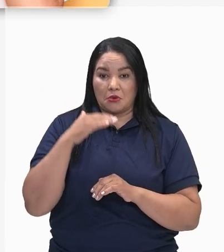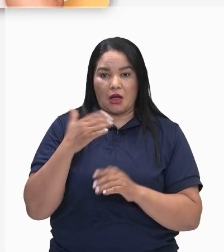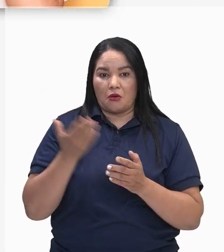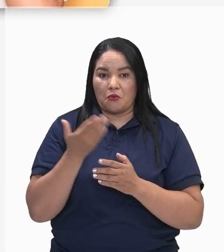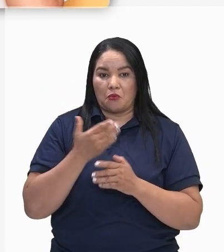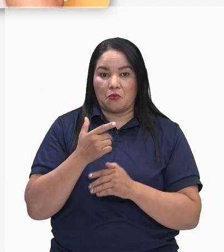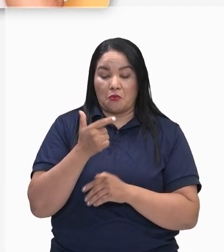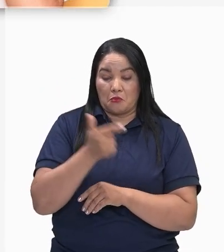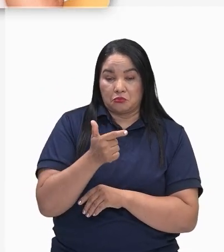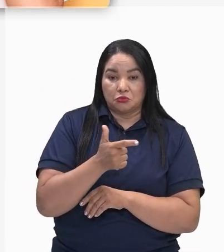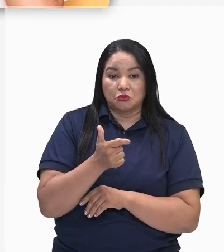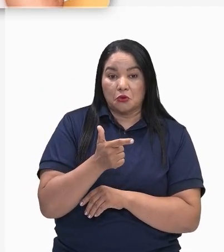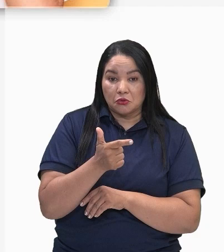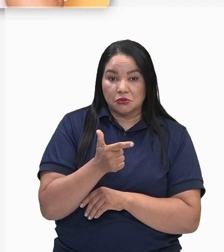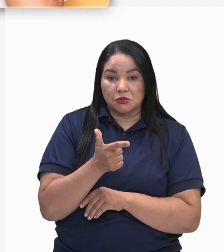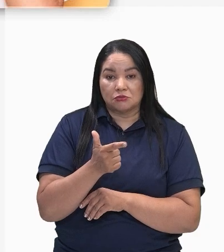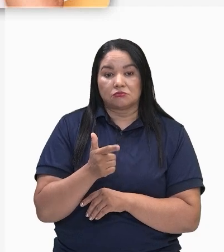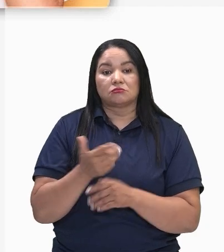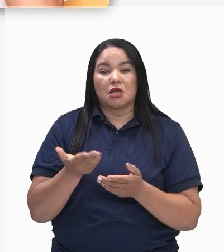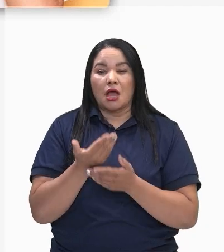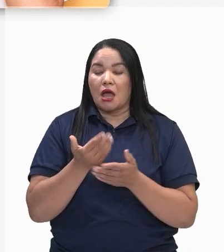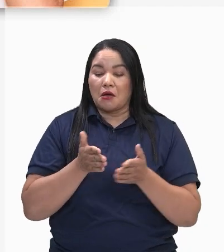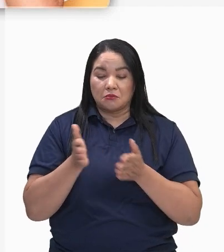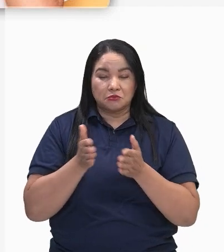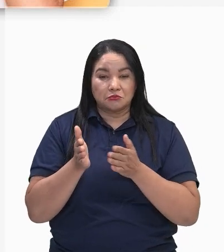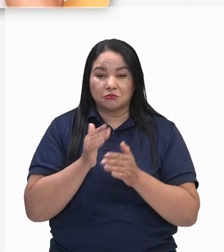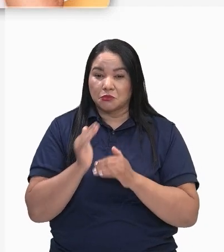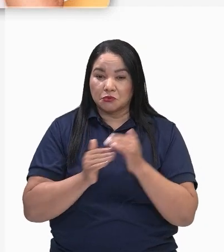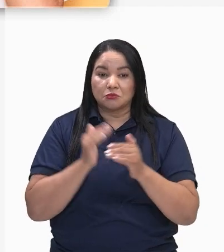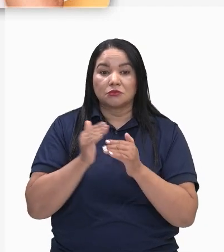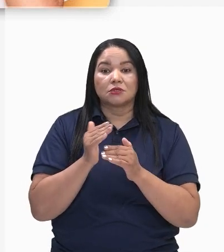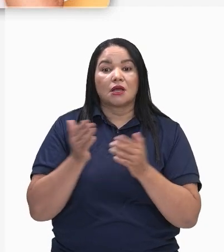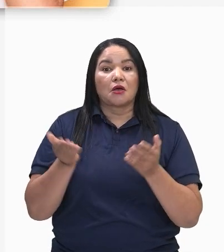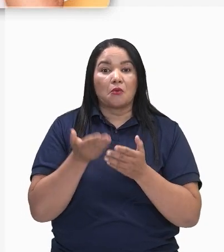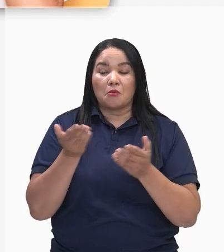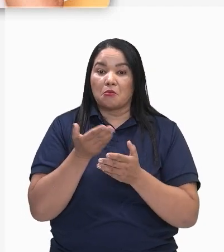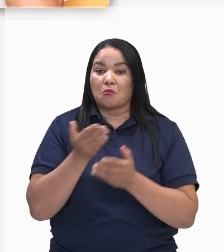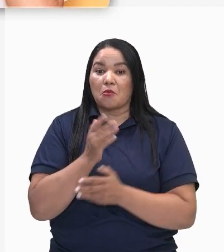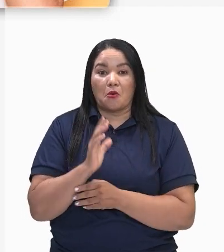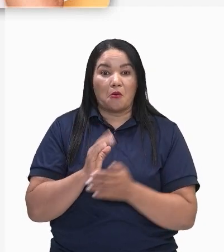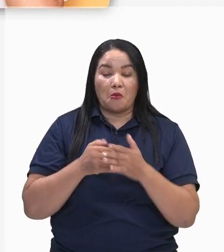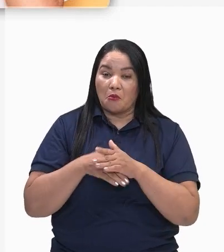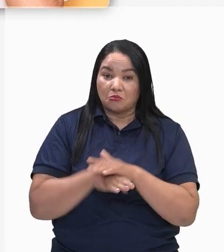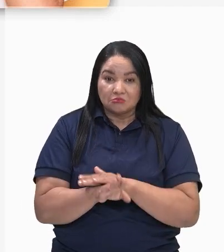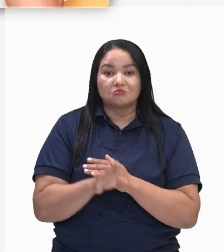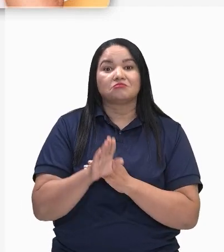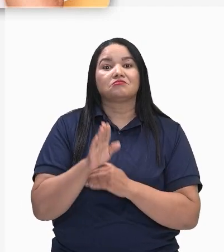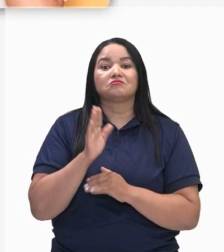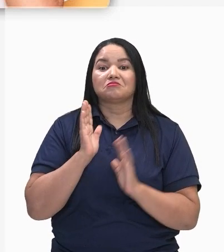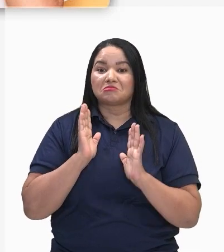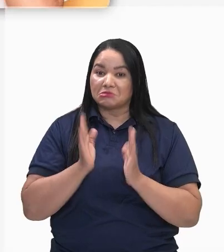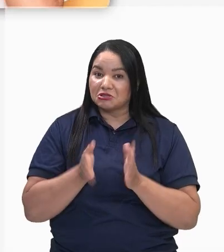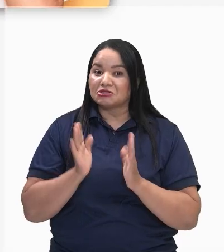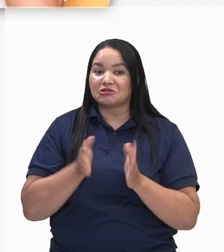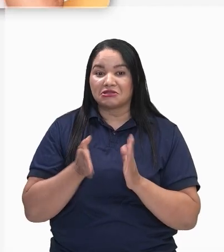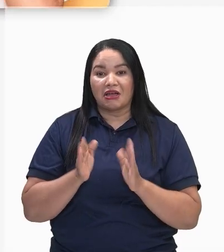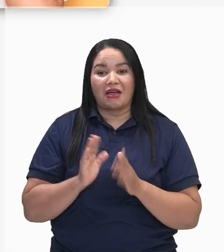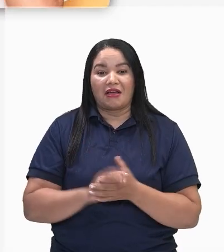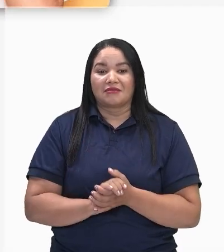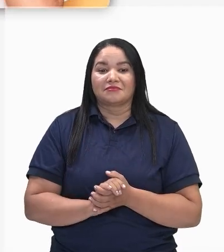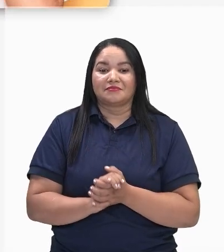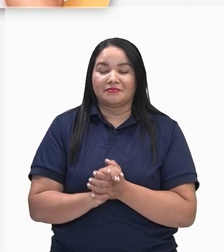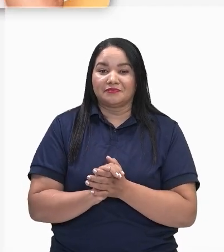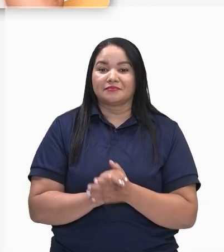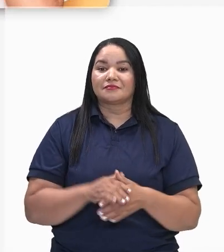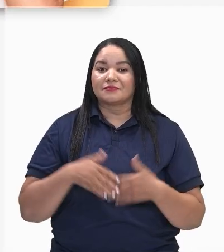pela puberdade, já enfrentaram a primeira menstruação, já estão acostumadas com isso. Mas no século XIX era